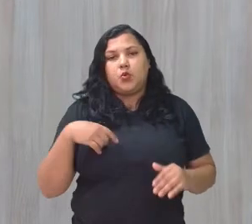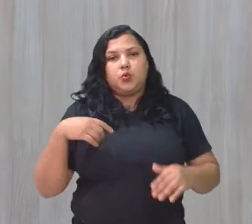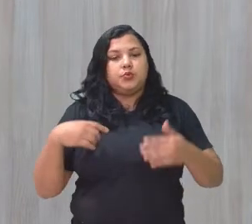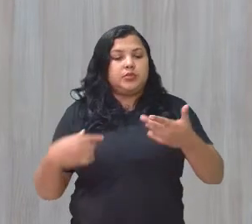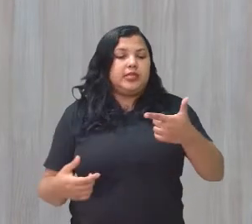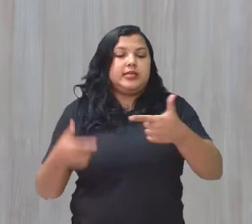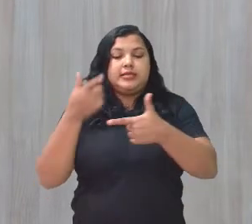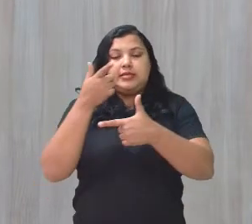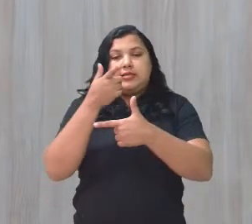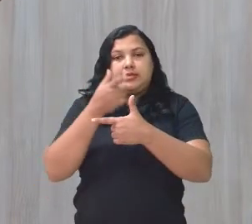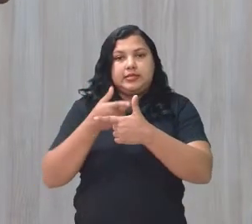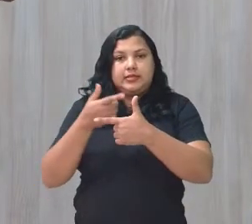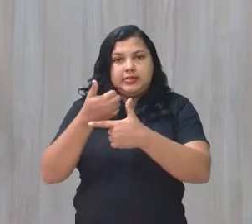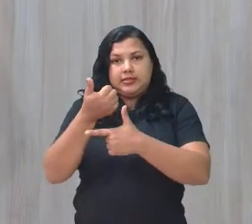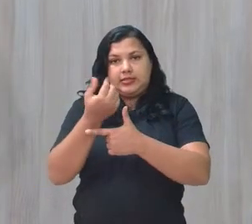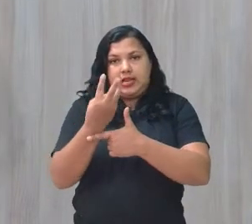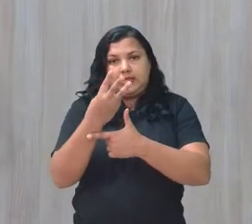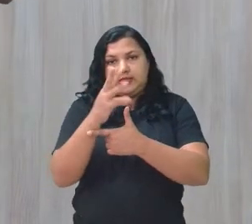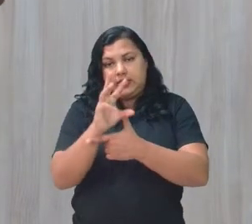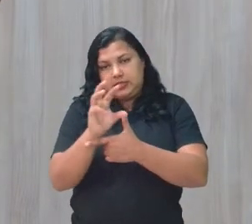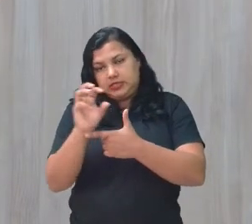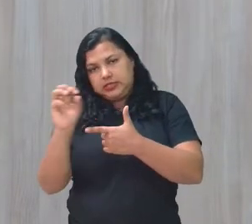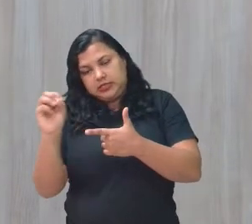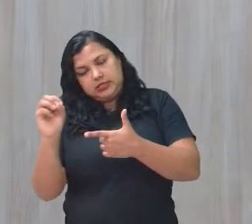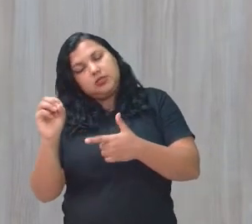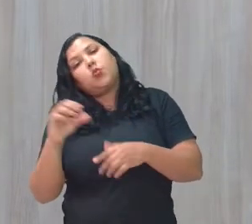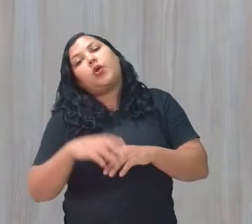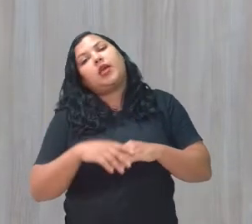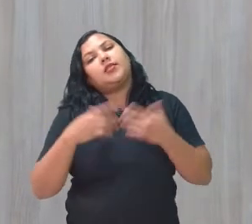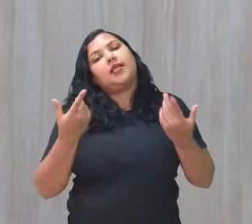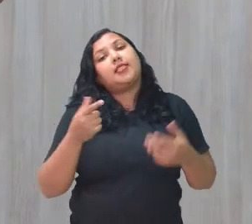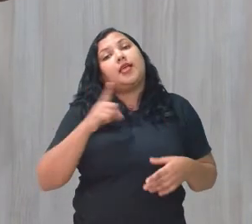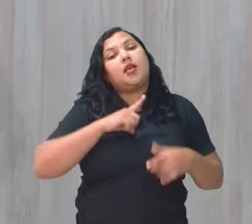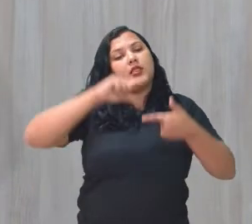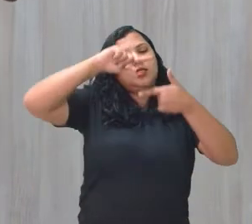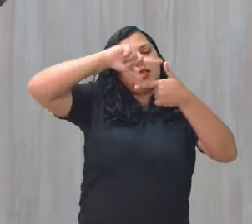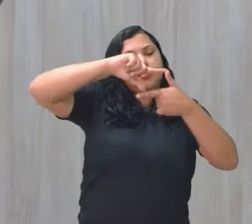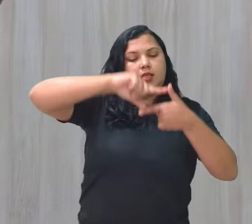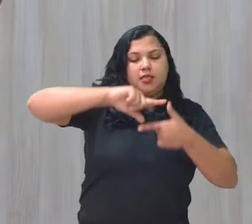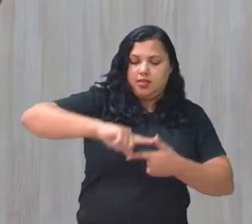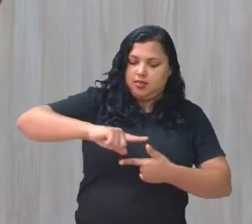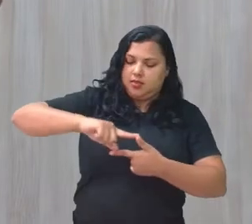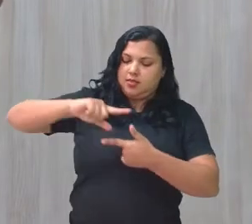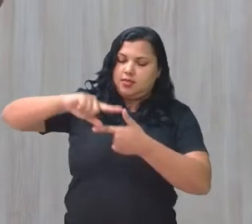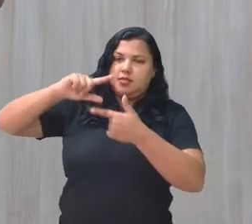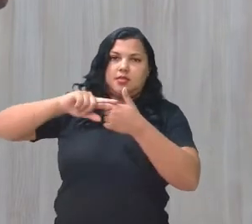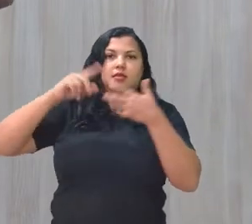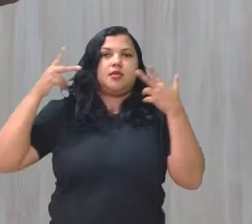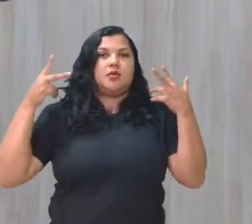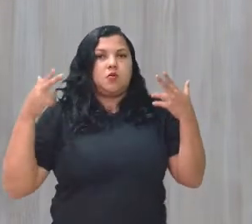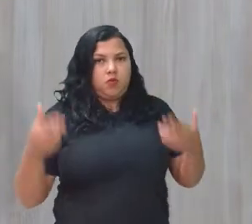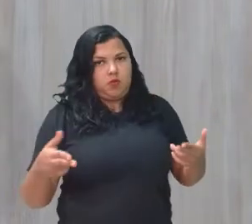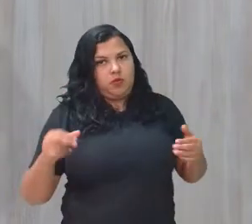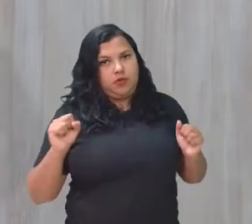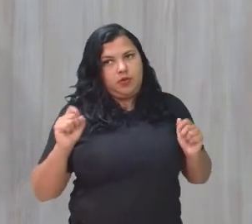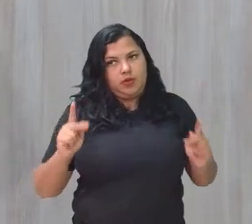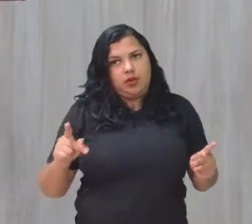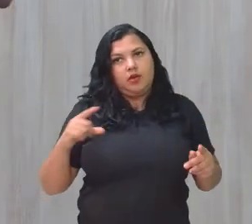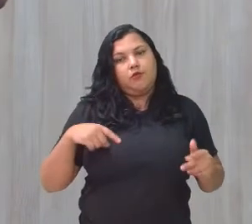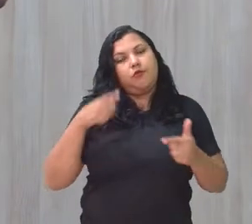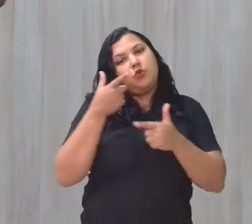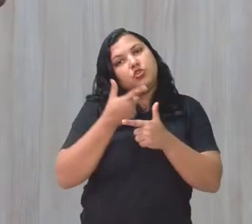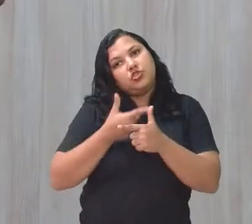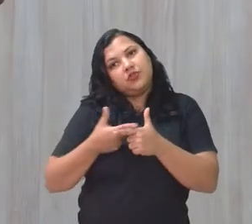partes de 350, 15 partes iguais, tá certo? Ou seja, eu vou pegar esse 350,